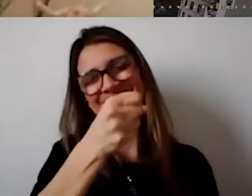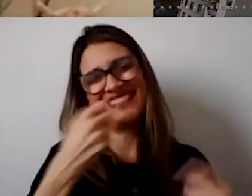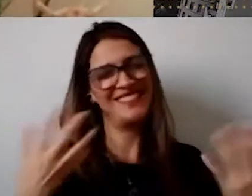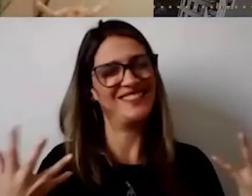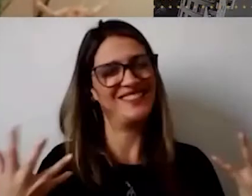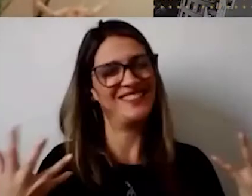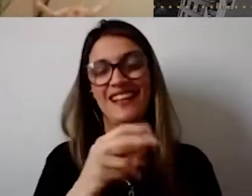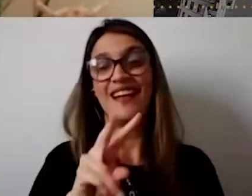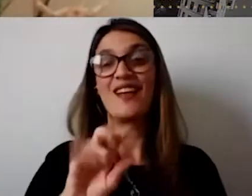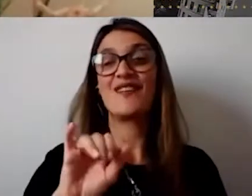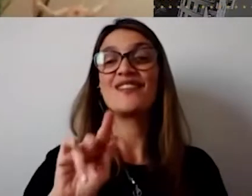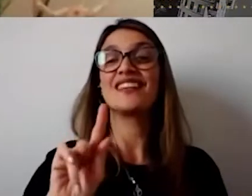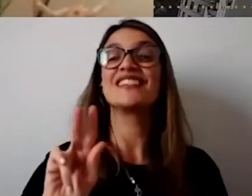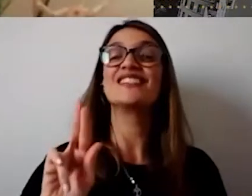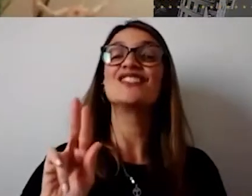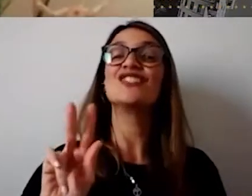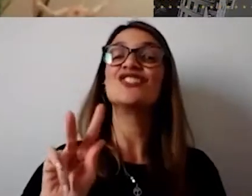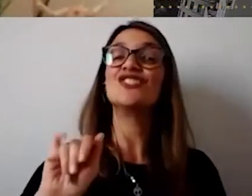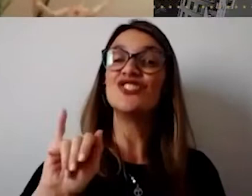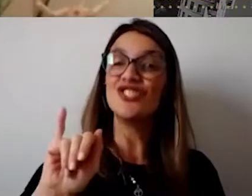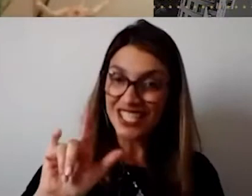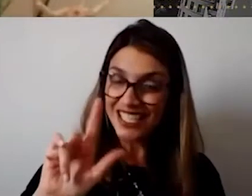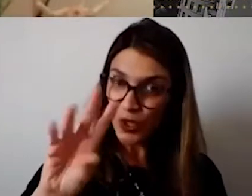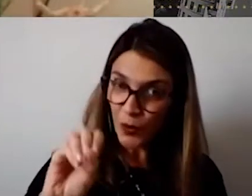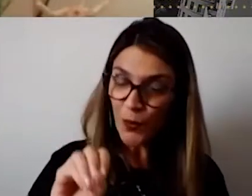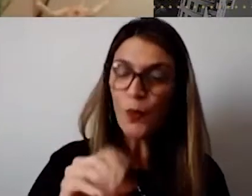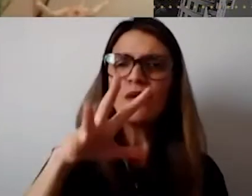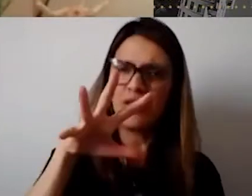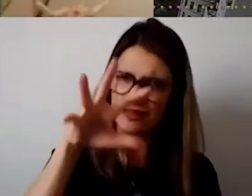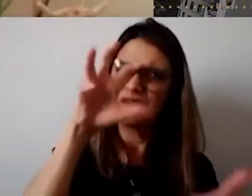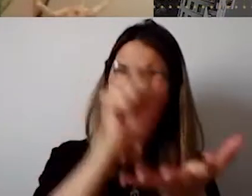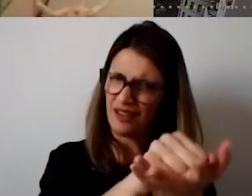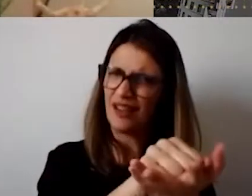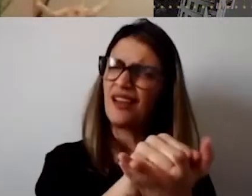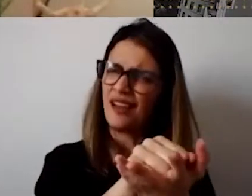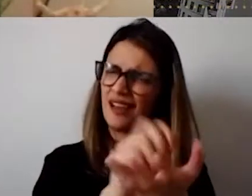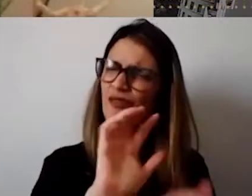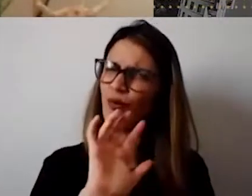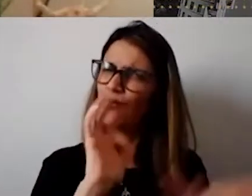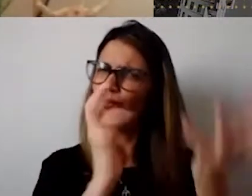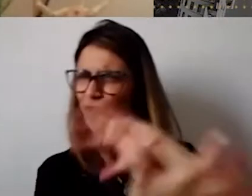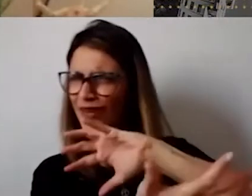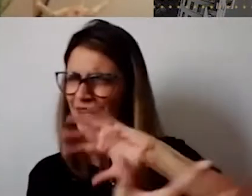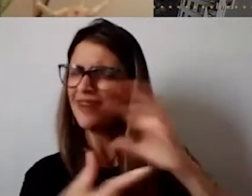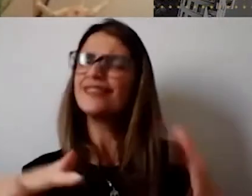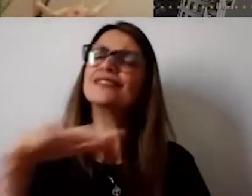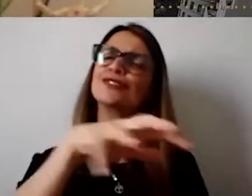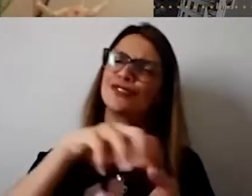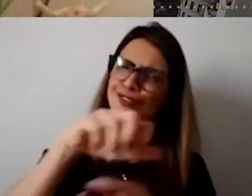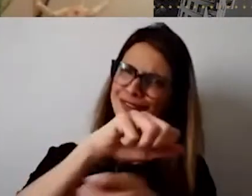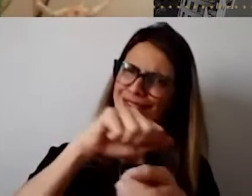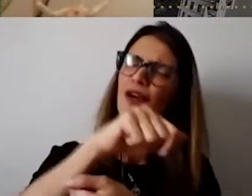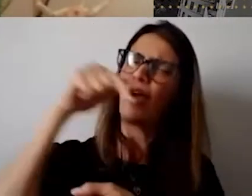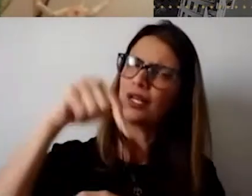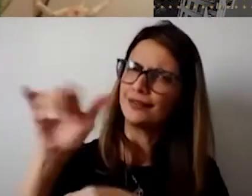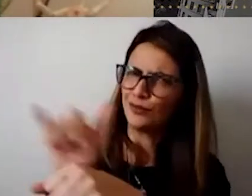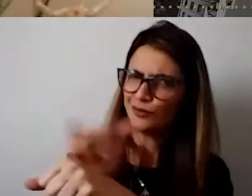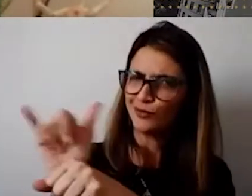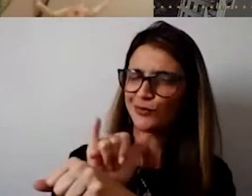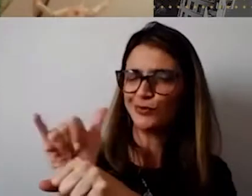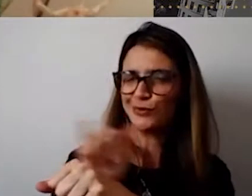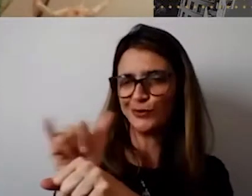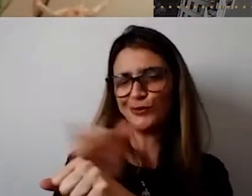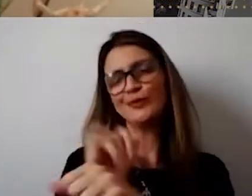Viana. Aproveita aí para se inscrever no canal da Virada Sustentável aqui no YouTube, seguir a gente também em todas as